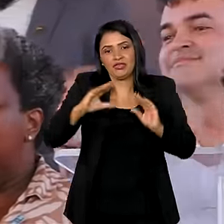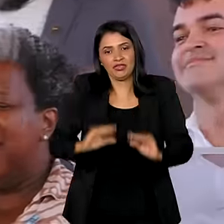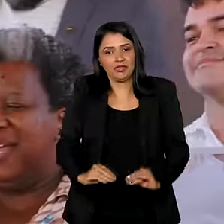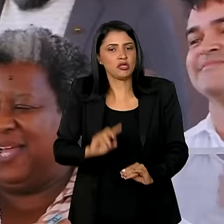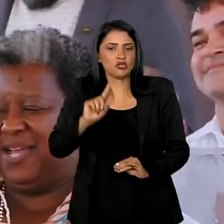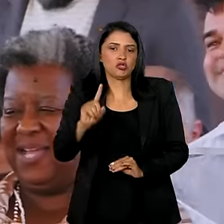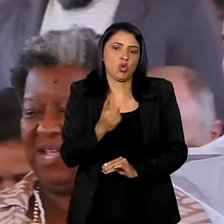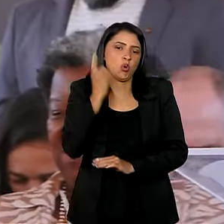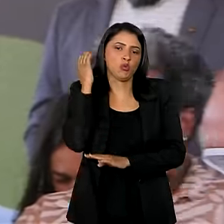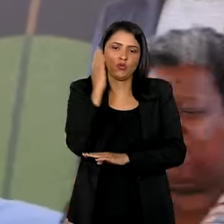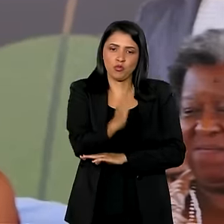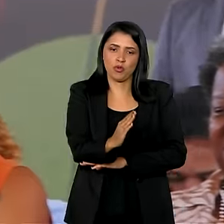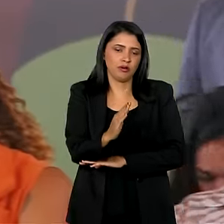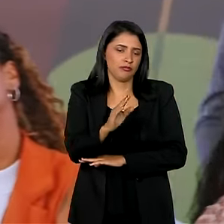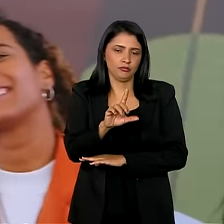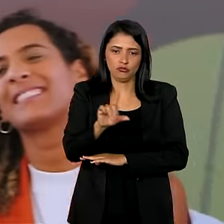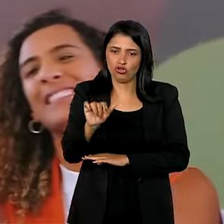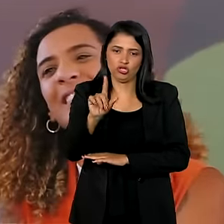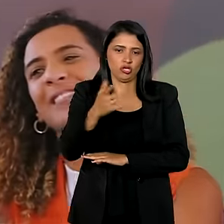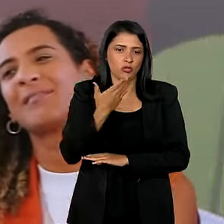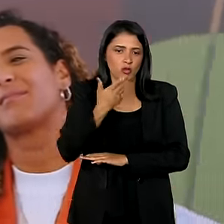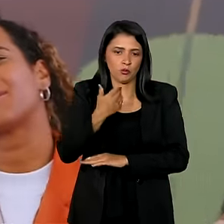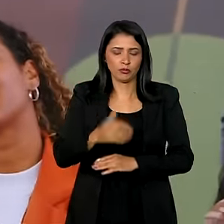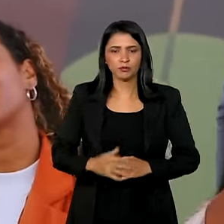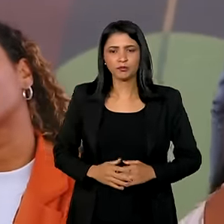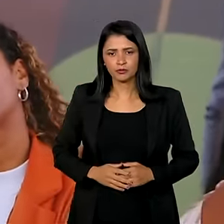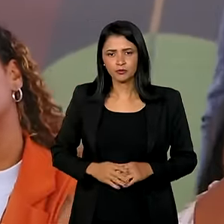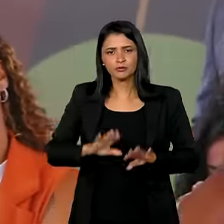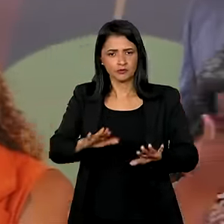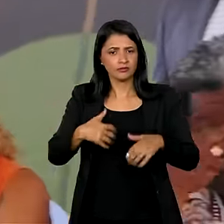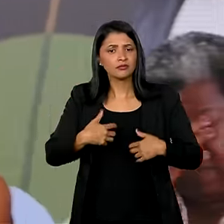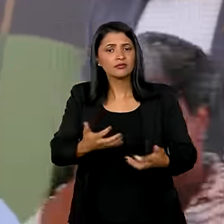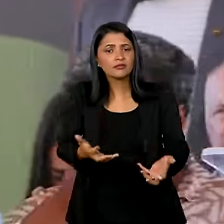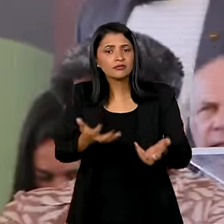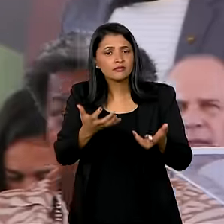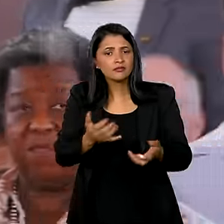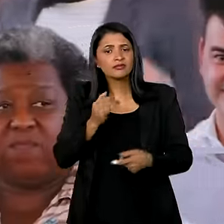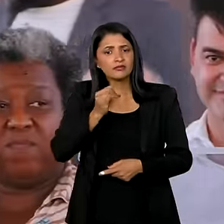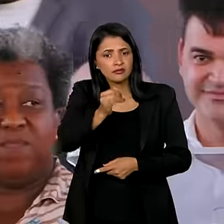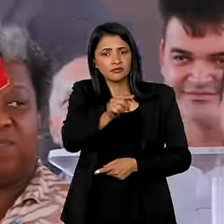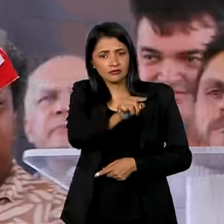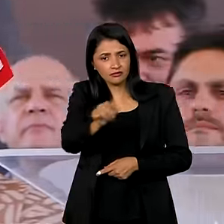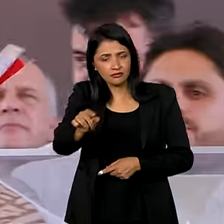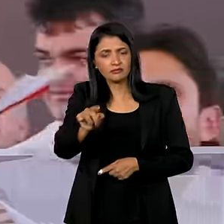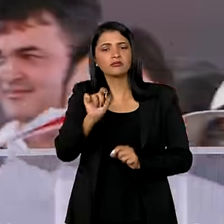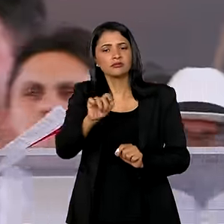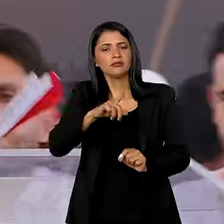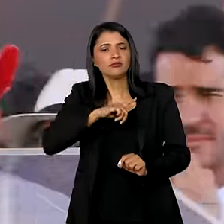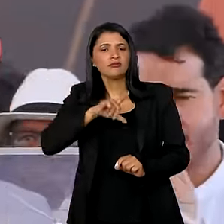uma refeição por dia. Mas eu quero dizer para vocês que